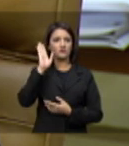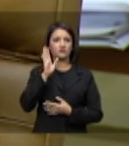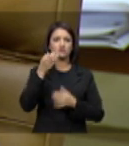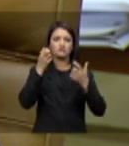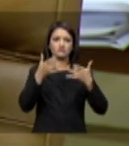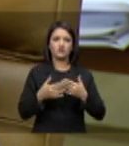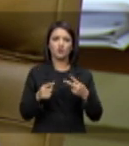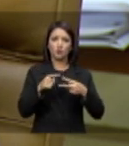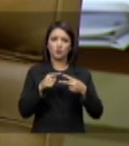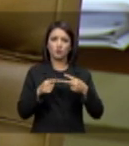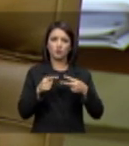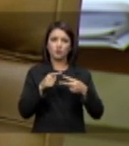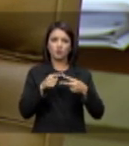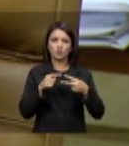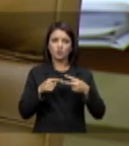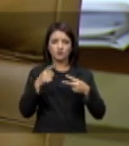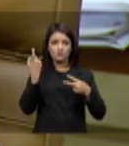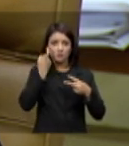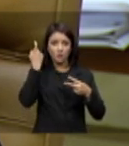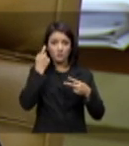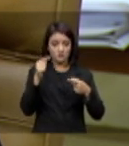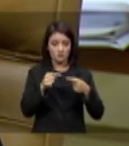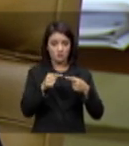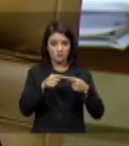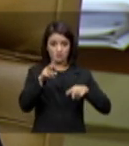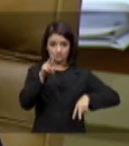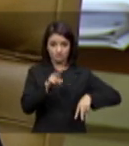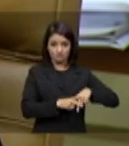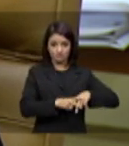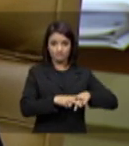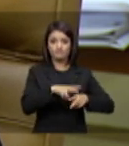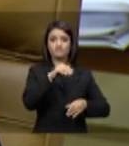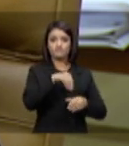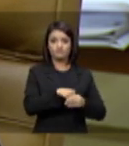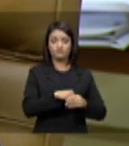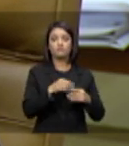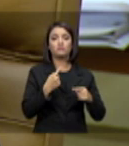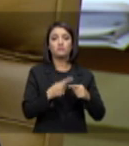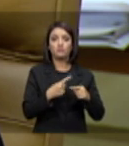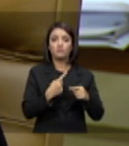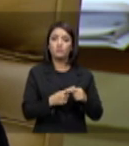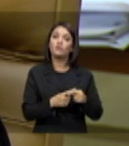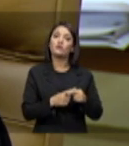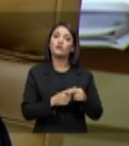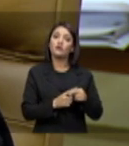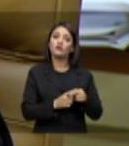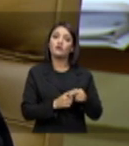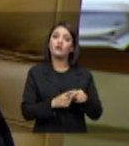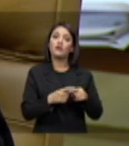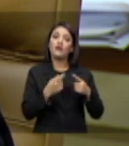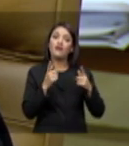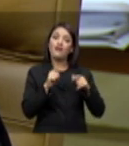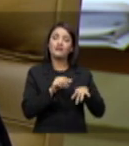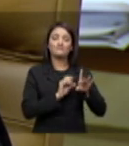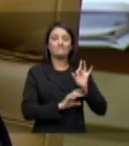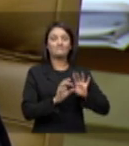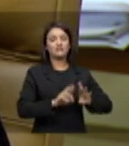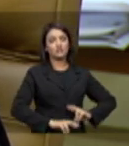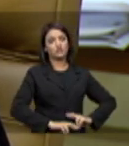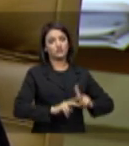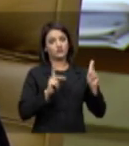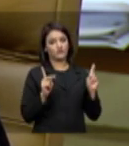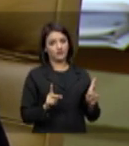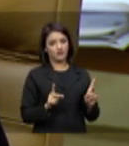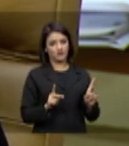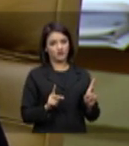preocupações dele uma era exatamente a do sistema prisional porque ela requer uma condição muito especial considerando a situação